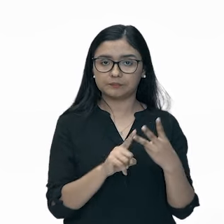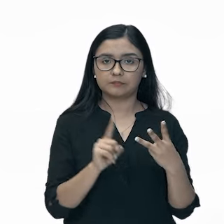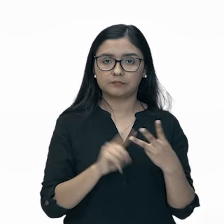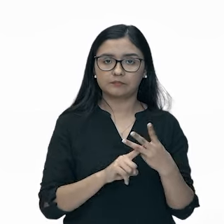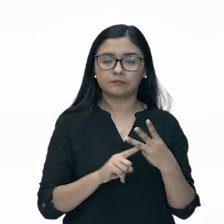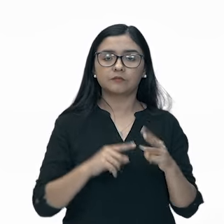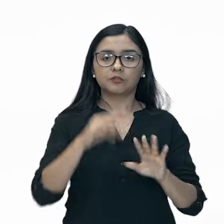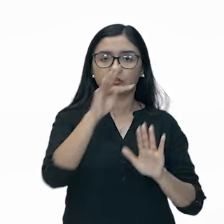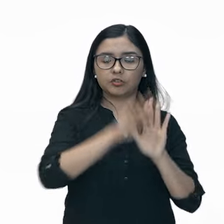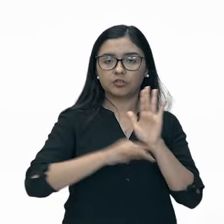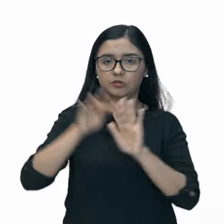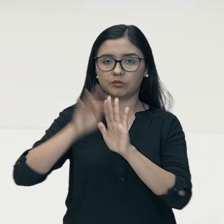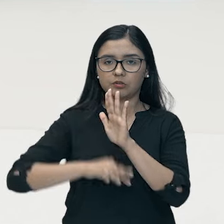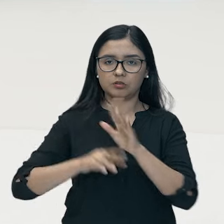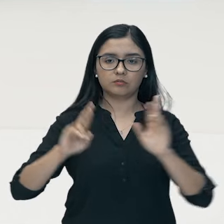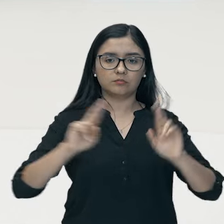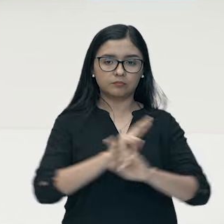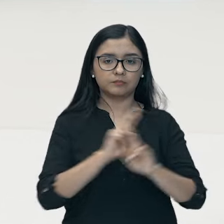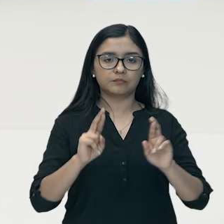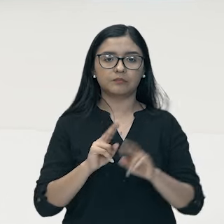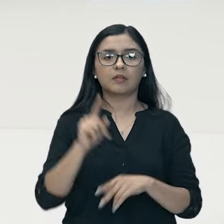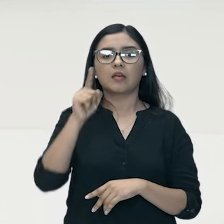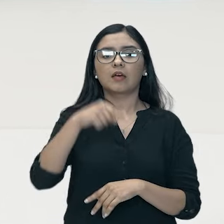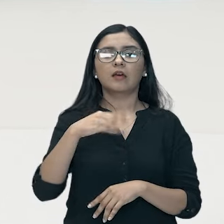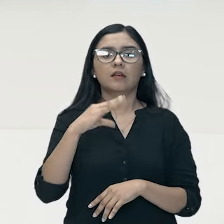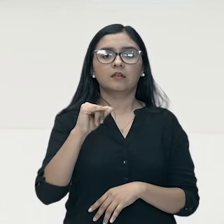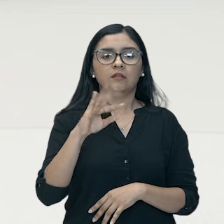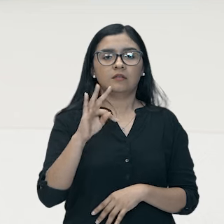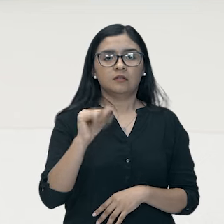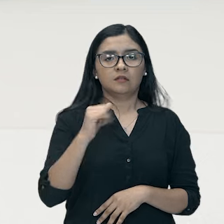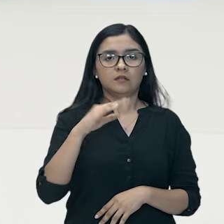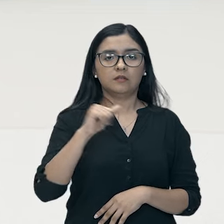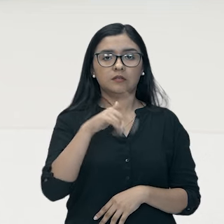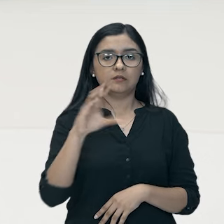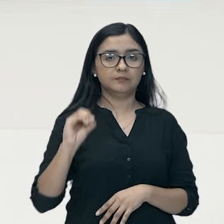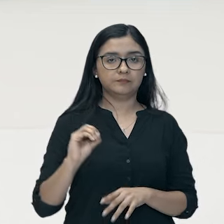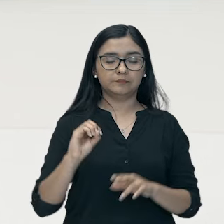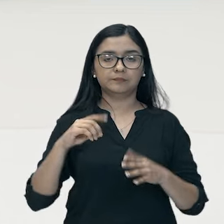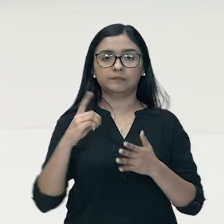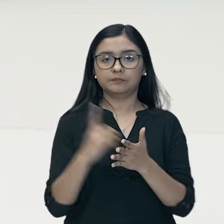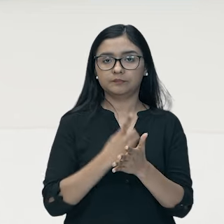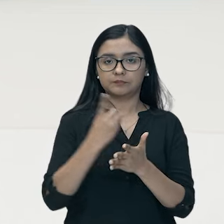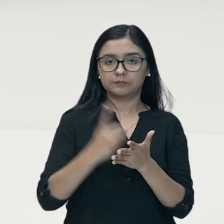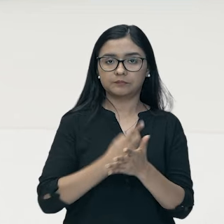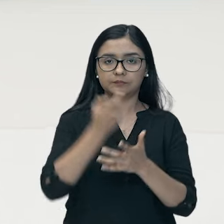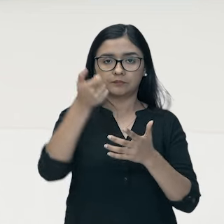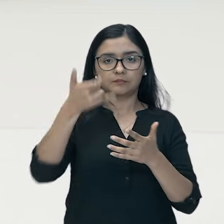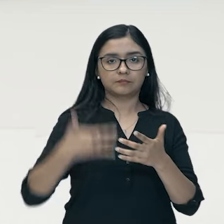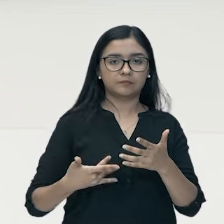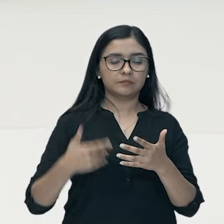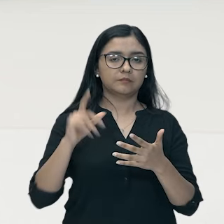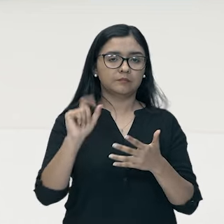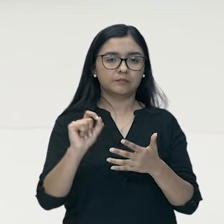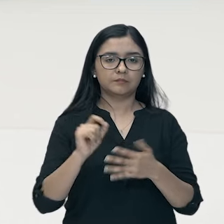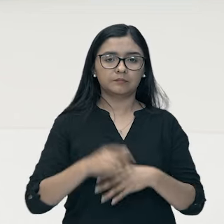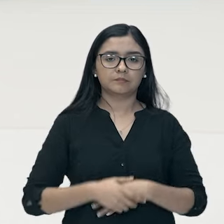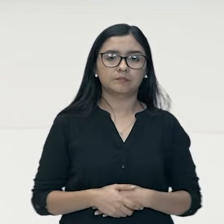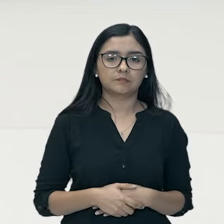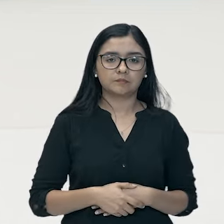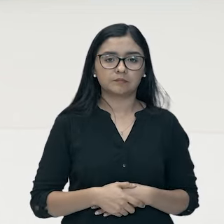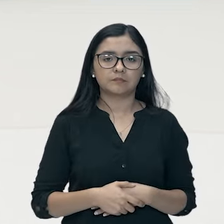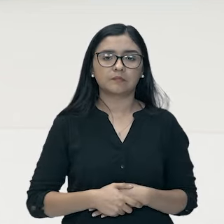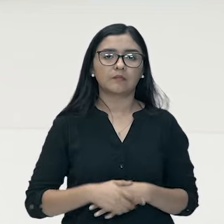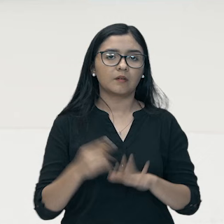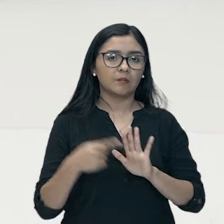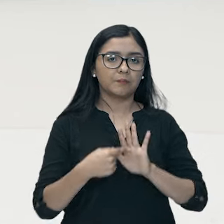intertextualidade que é a citação a citação de acordo com o dicionário aulete é mencionar o